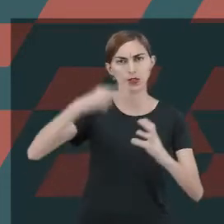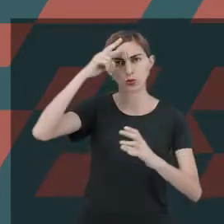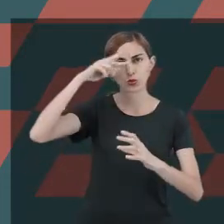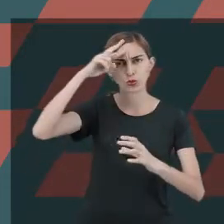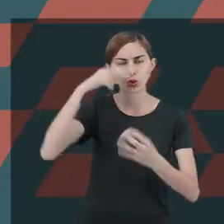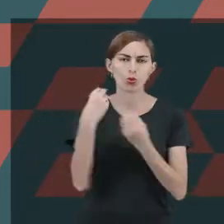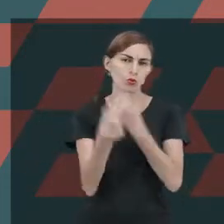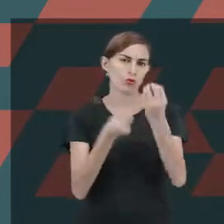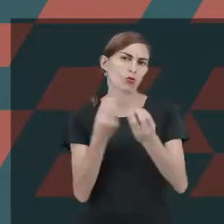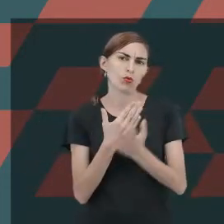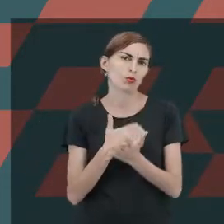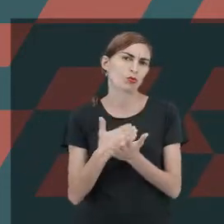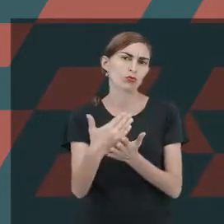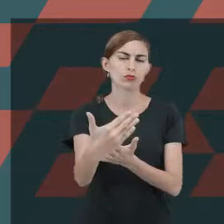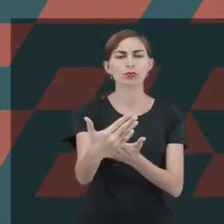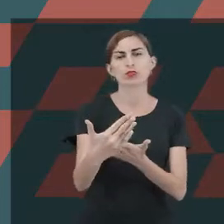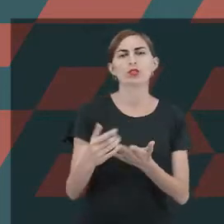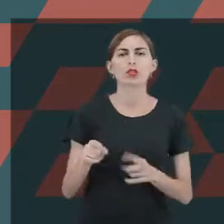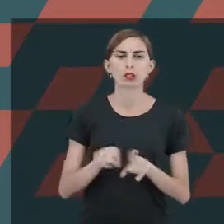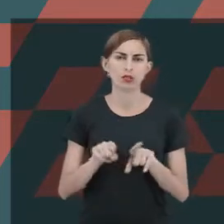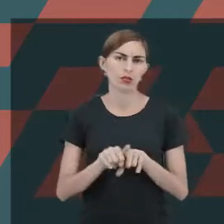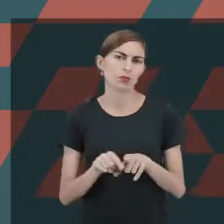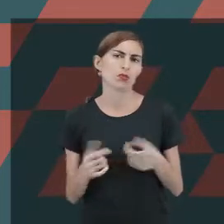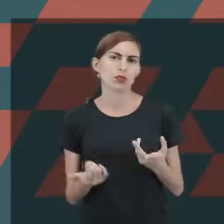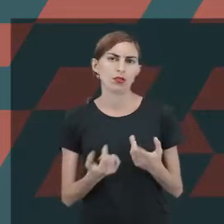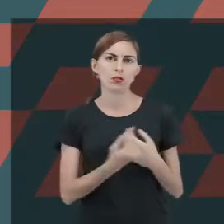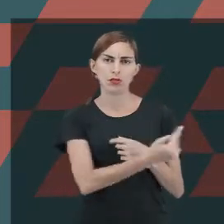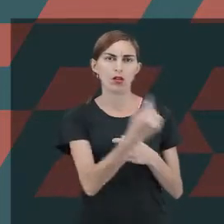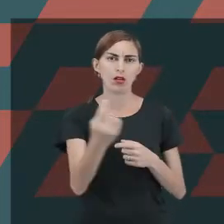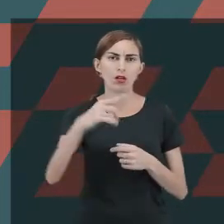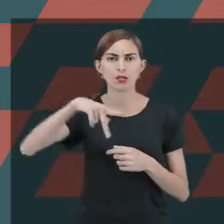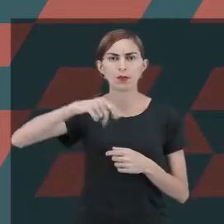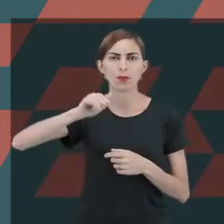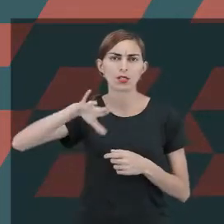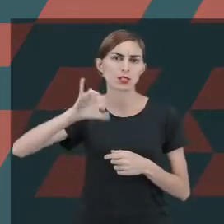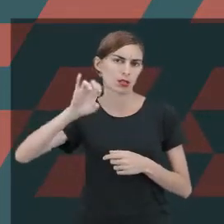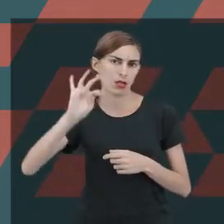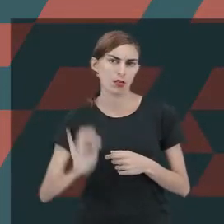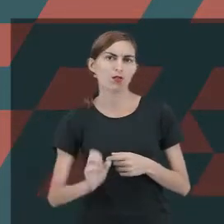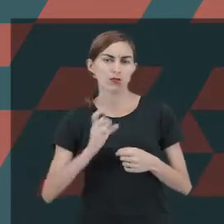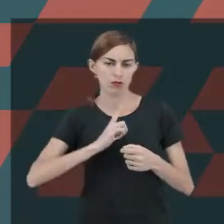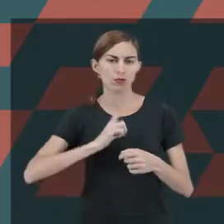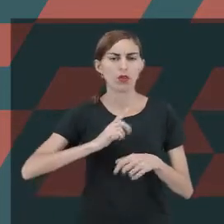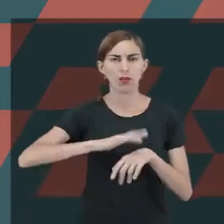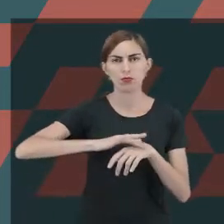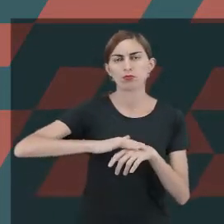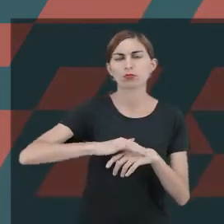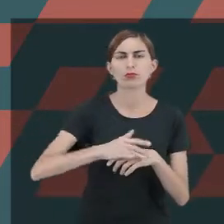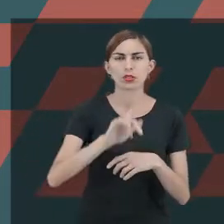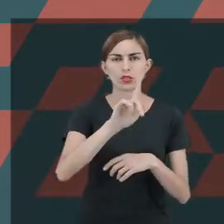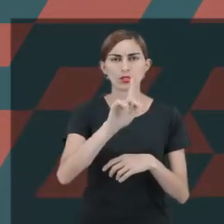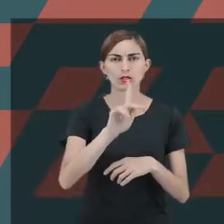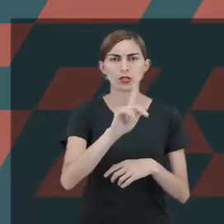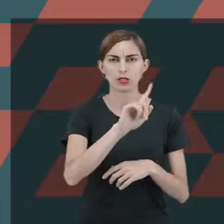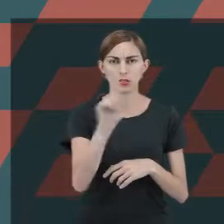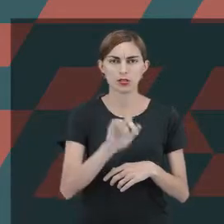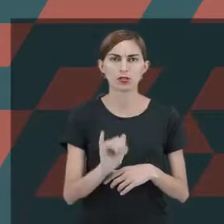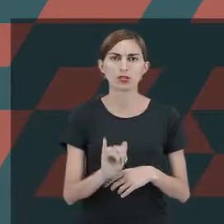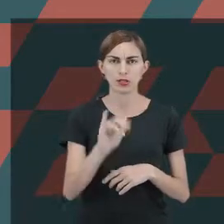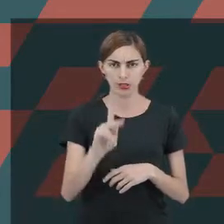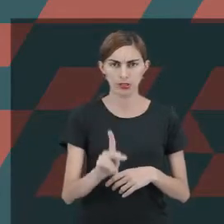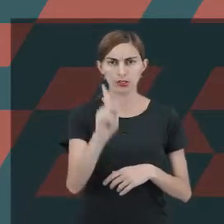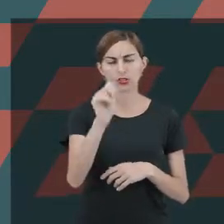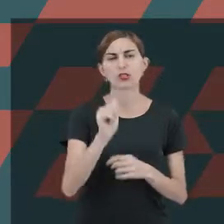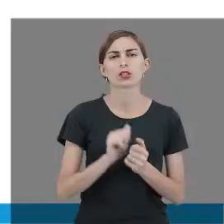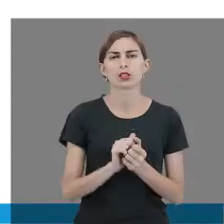tudo começou e depois do quadro clínico dos pacientes com síndrome congênita de Zika vírus. Então tudo começou, a primeira vez que se deu o